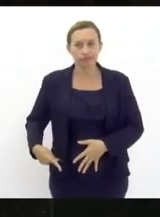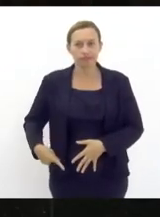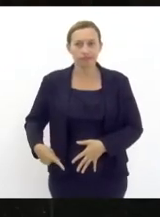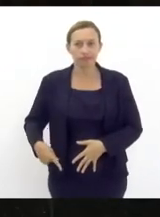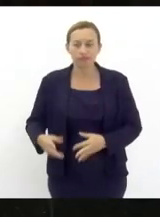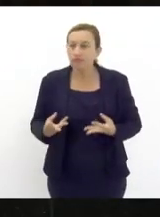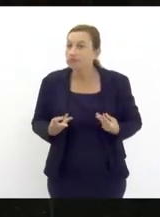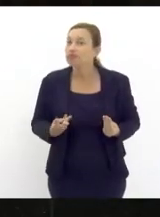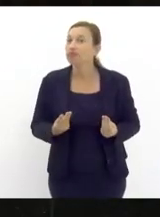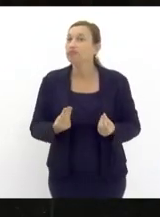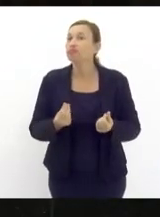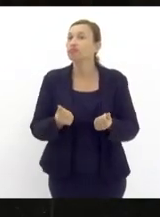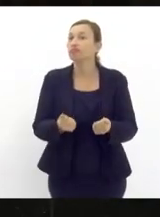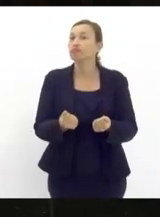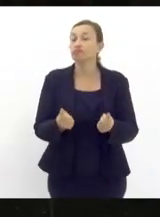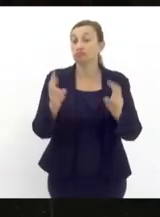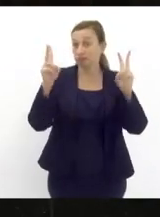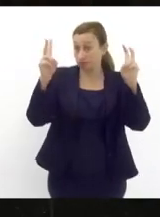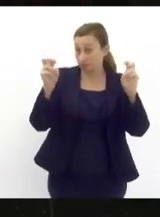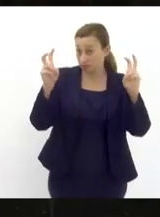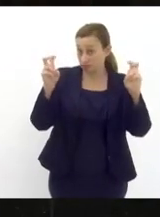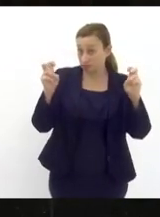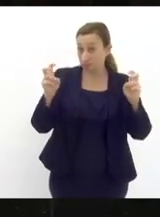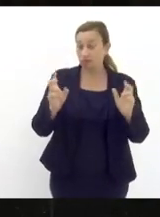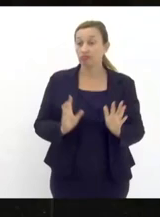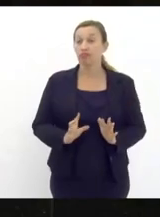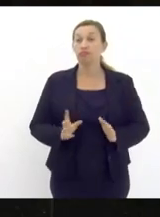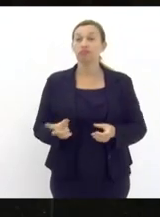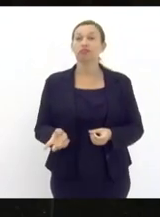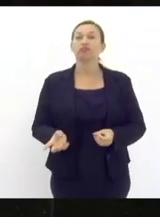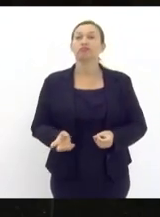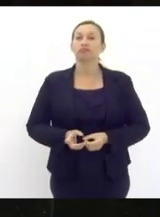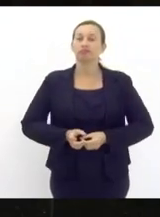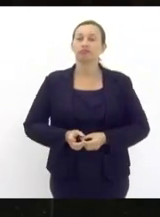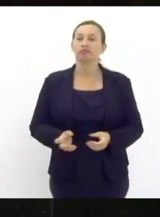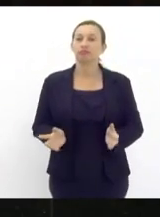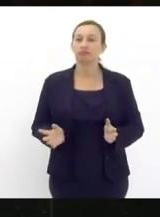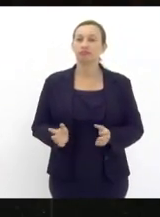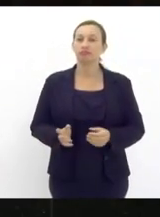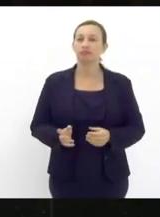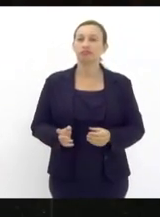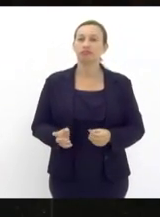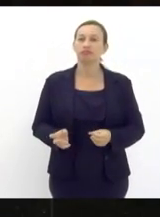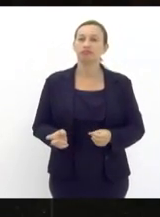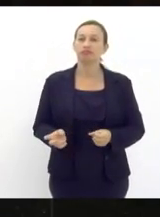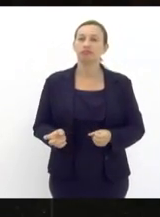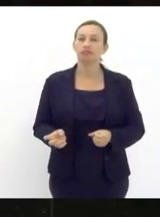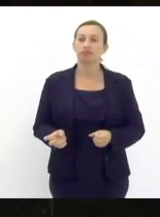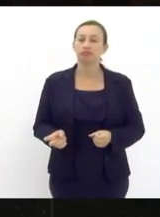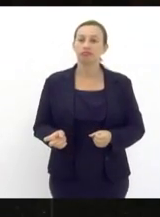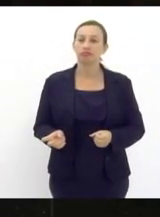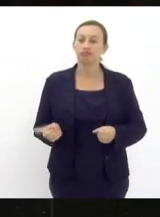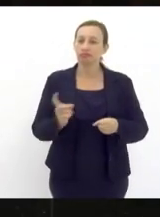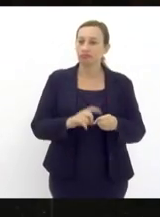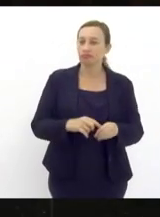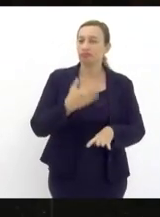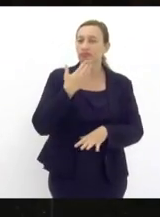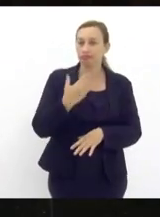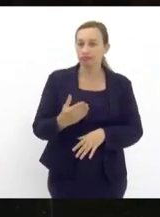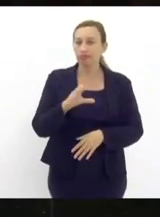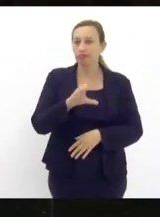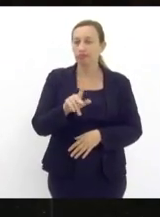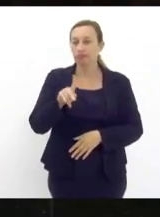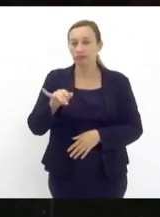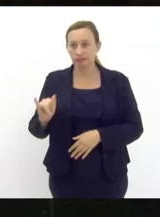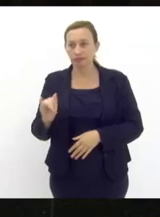sensibilidade à questão e voltando sobre os pedidos de CPI